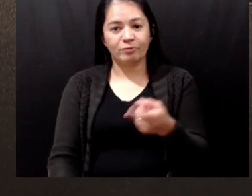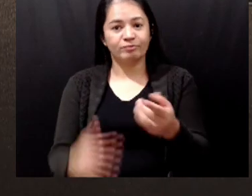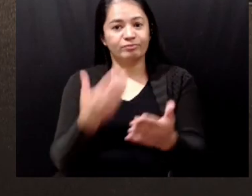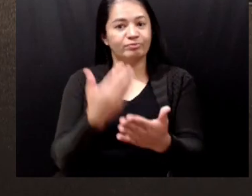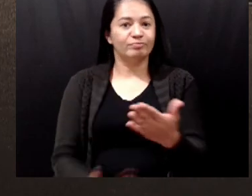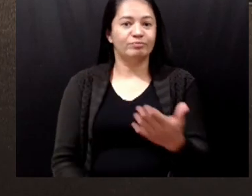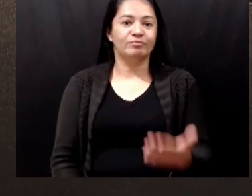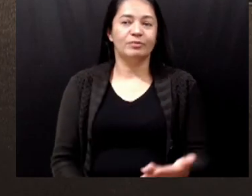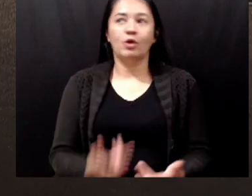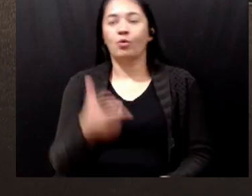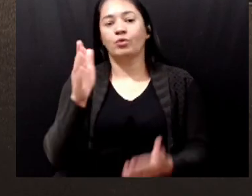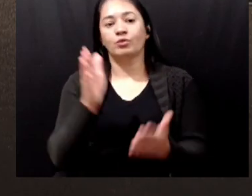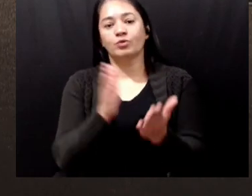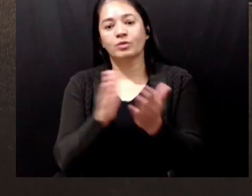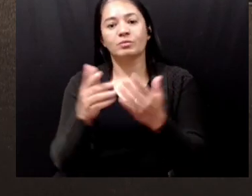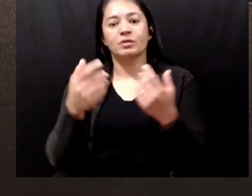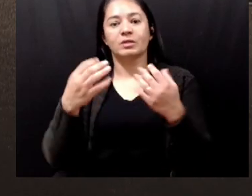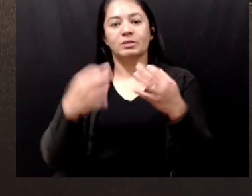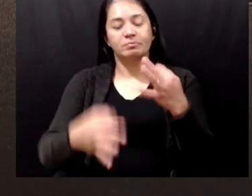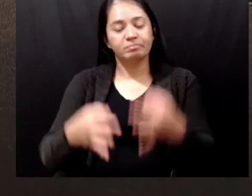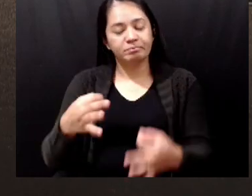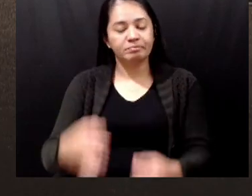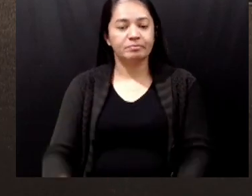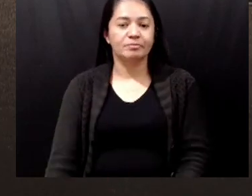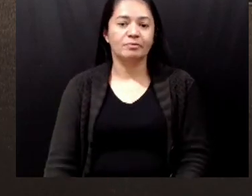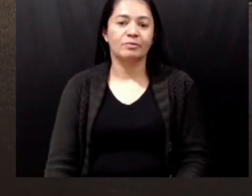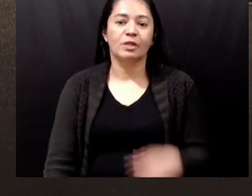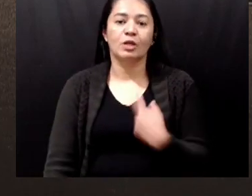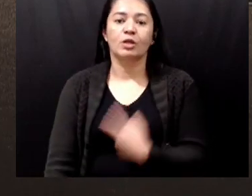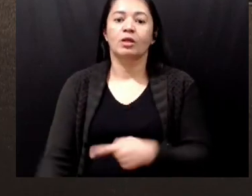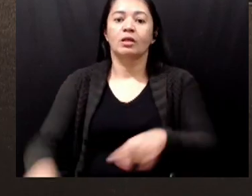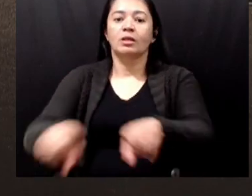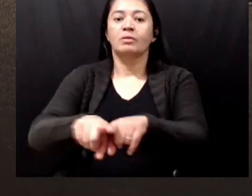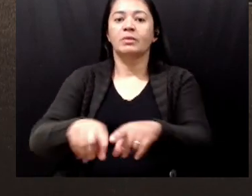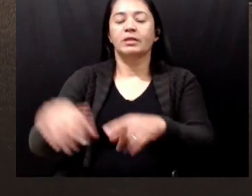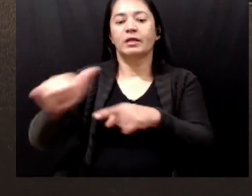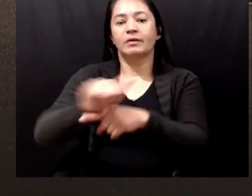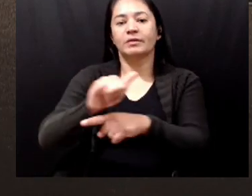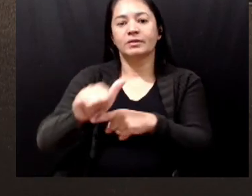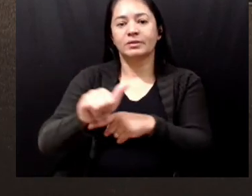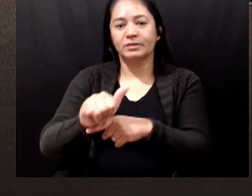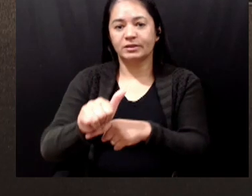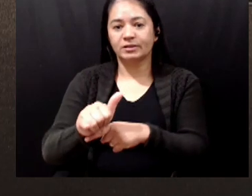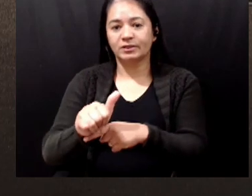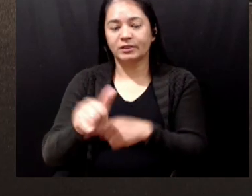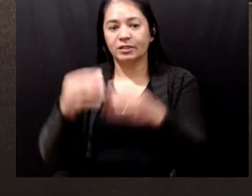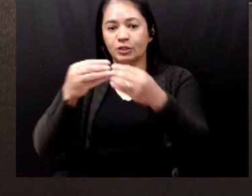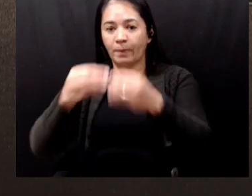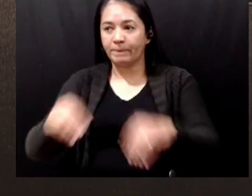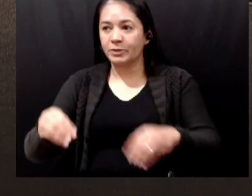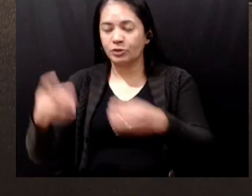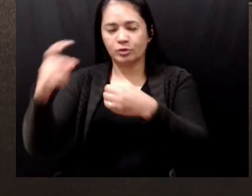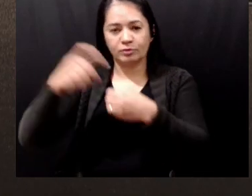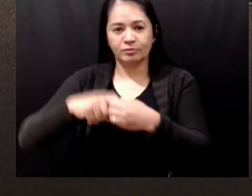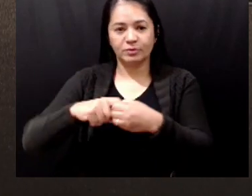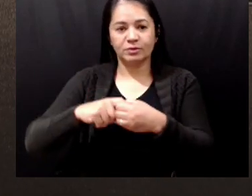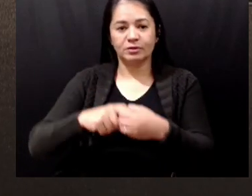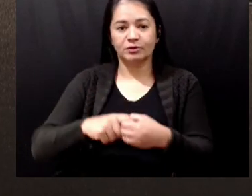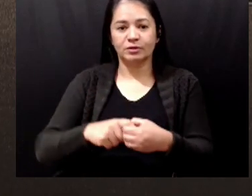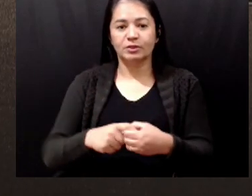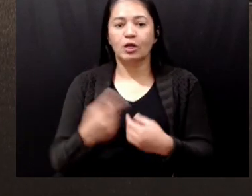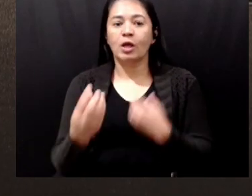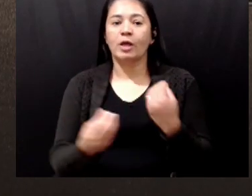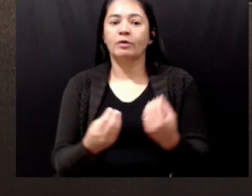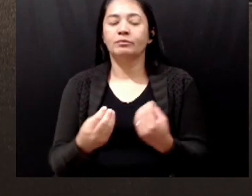você vai ter para ressarcir. A gente também tem o mecanismo de ressarcimento de prejuízos. O mecanismo de ressarcimento de prejuízo é algo mais